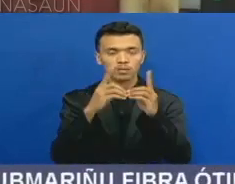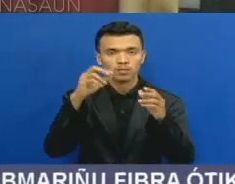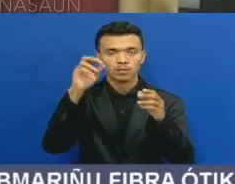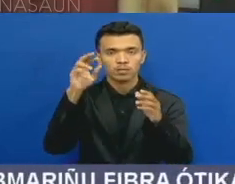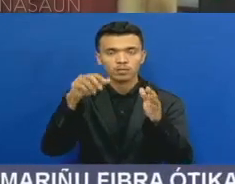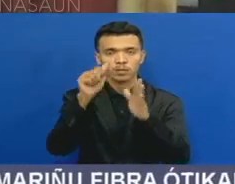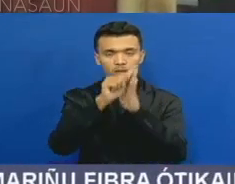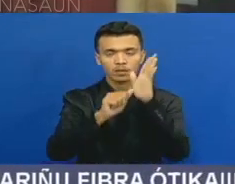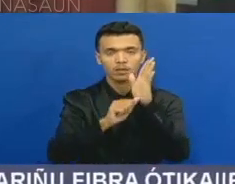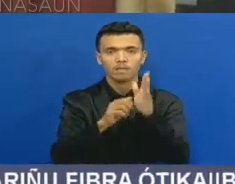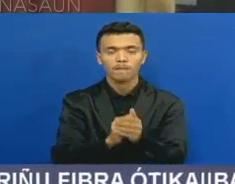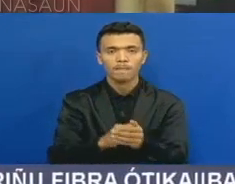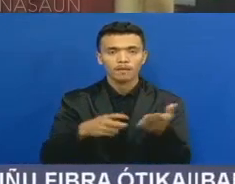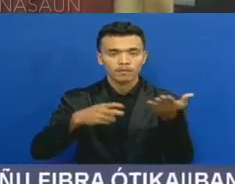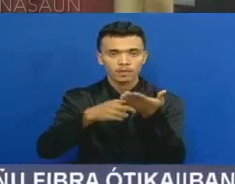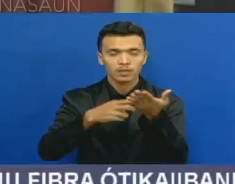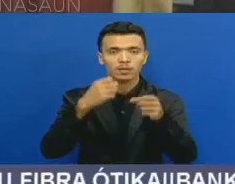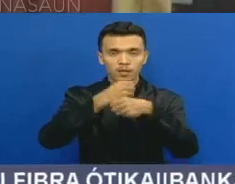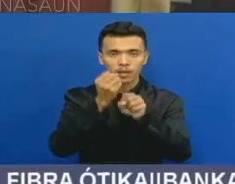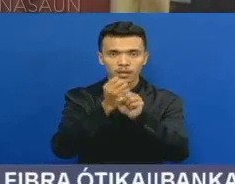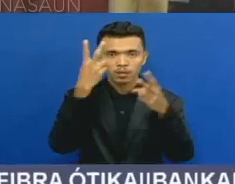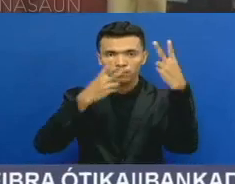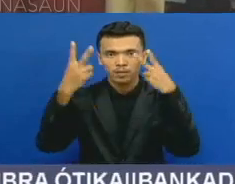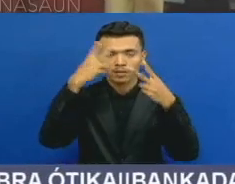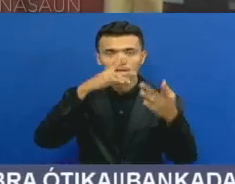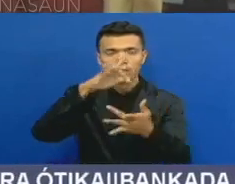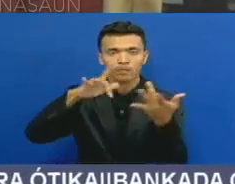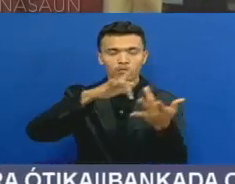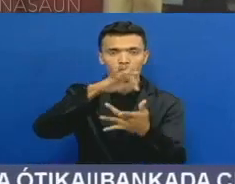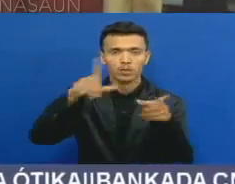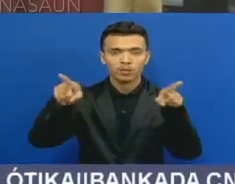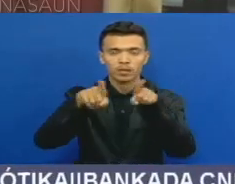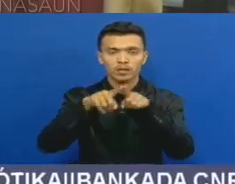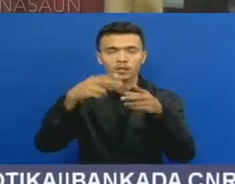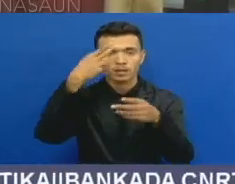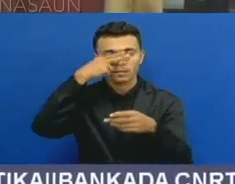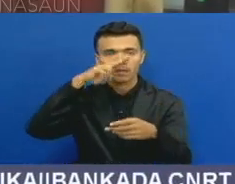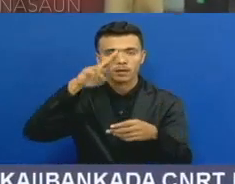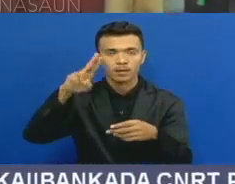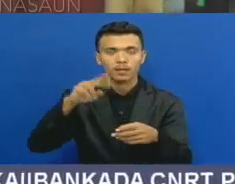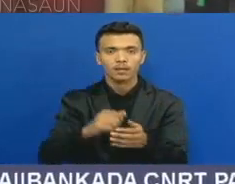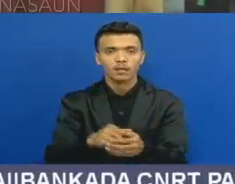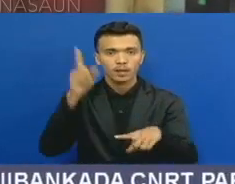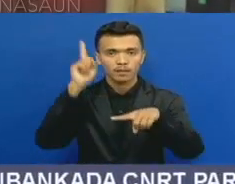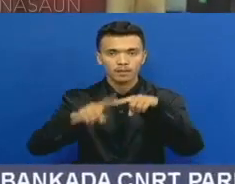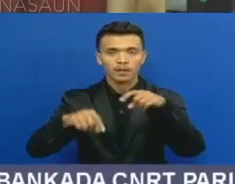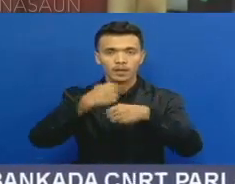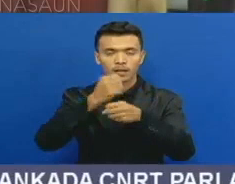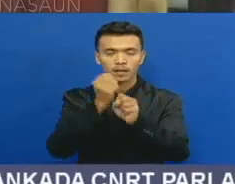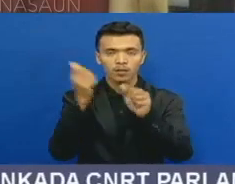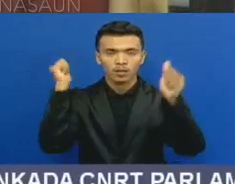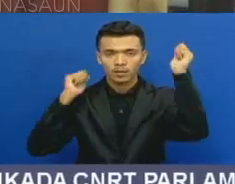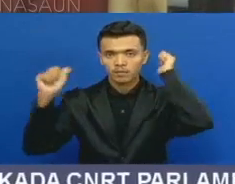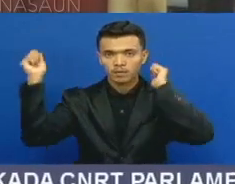Bistu Turista, mas para a tua Halo Visita, ou de lá o Anisan Turista, Bafatem Turista. Lá os mais Halo Atividade